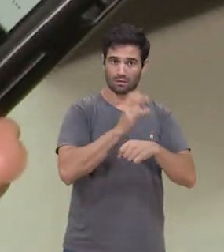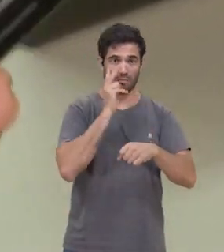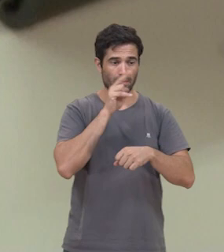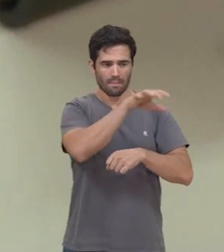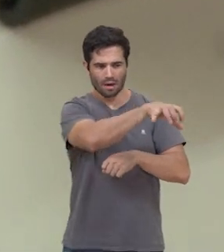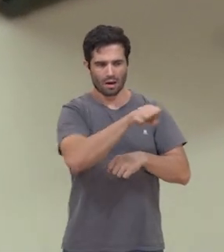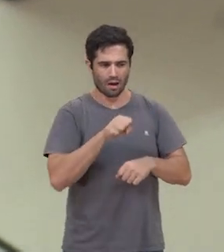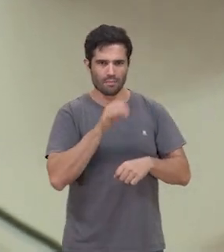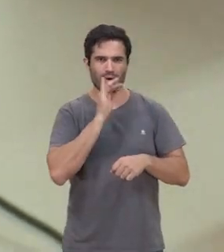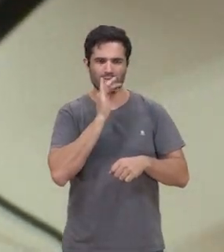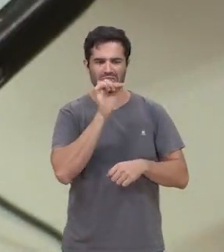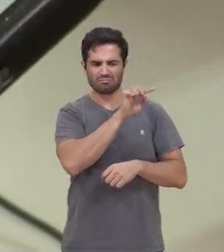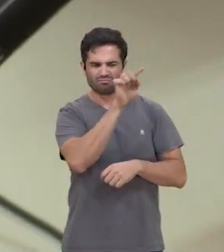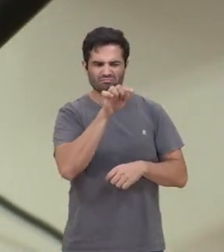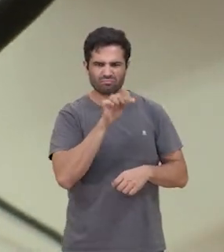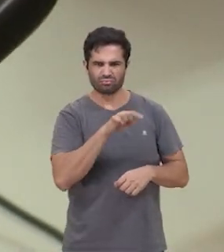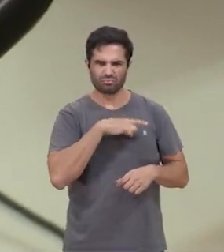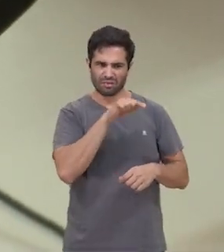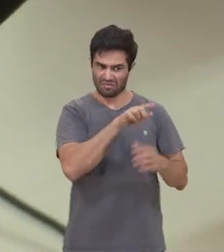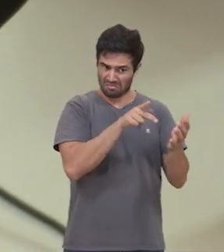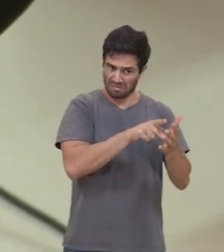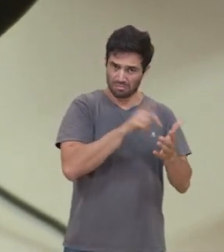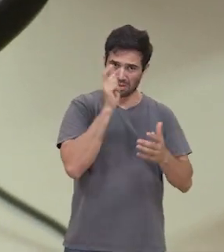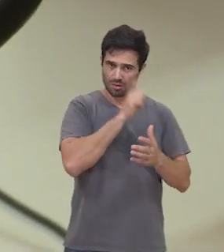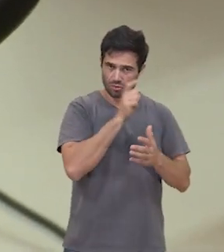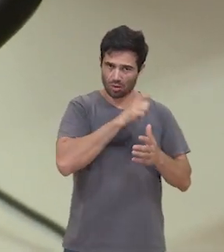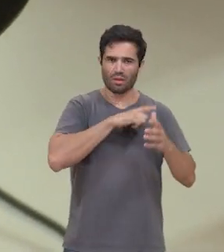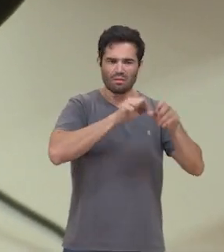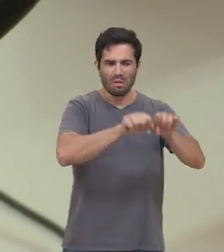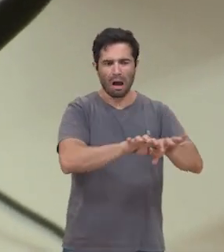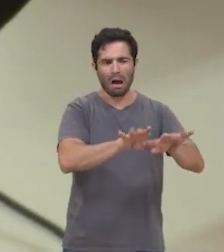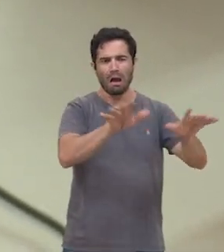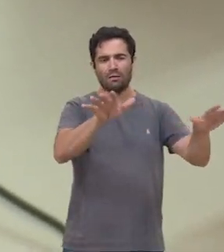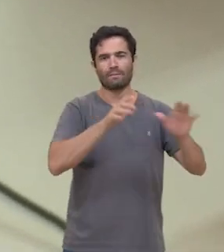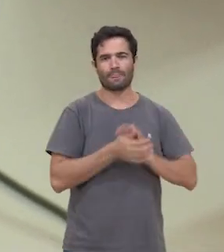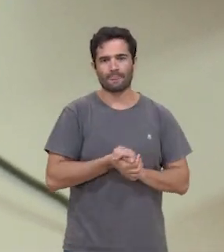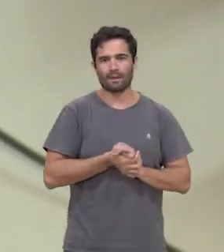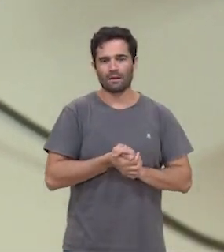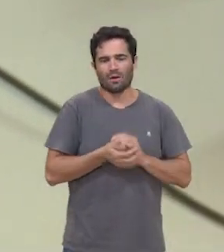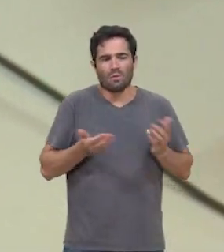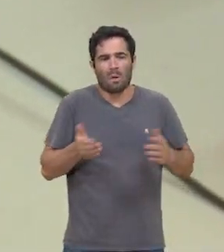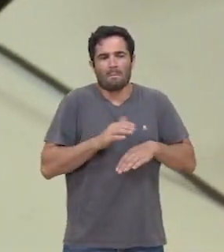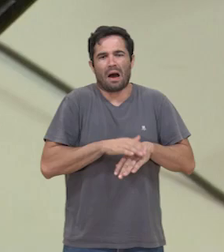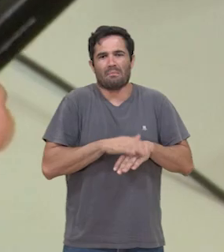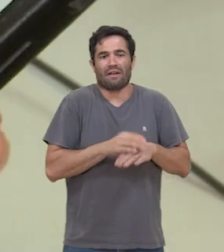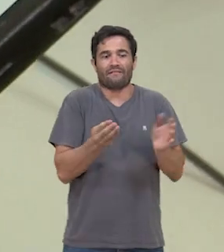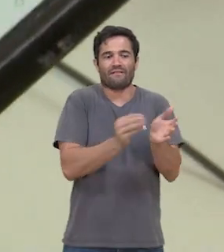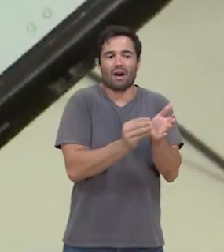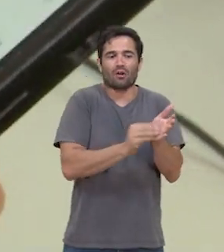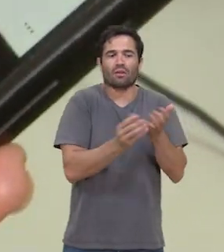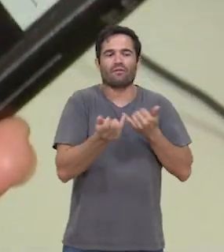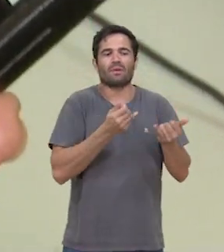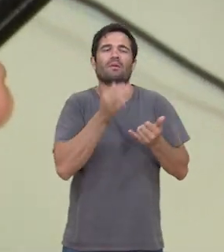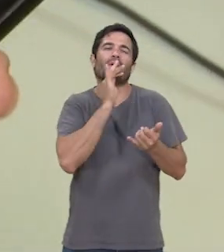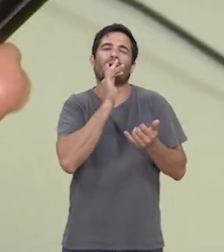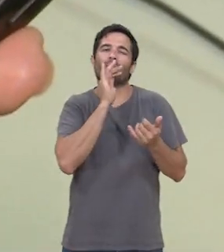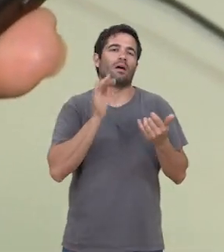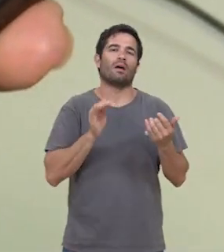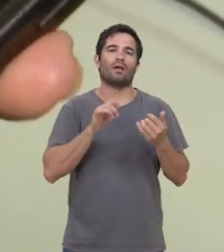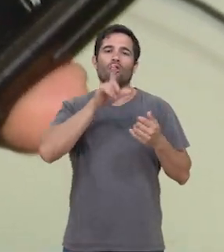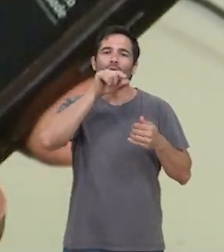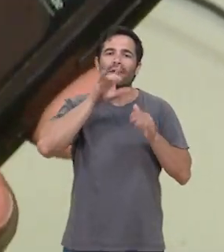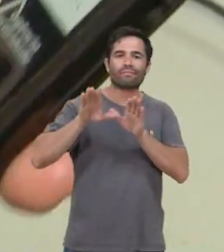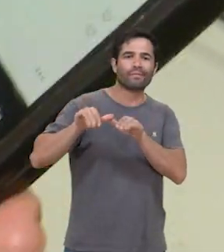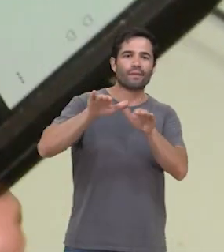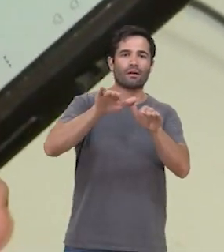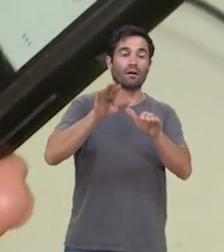conteúdos duvidosos e assuntos que circulam e quais são as principais informações sobre o pantanal